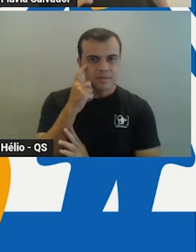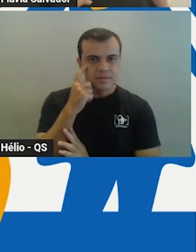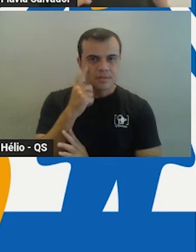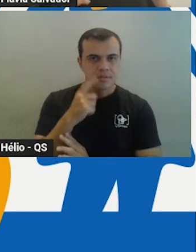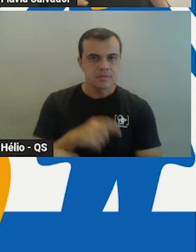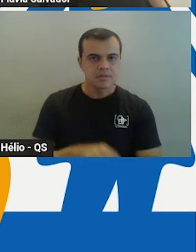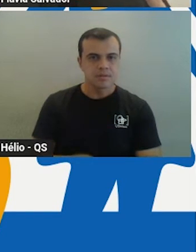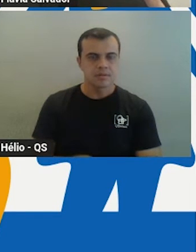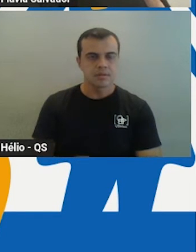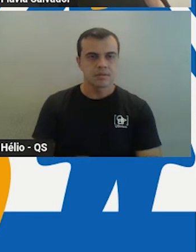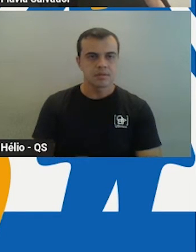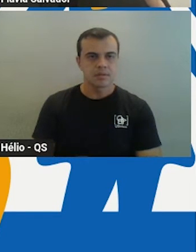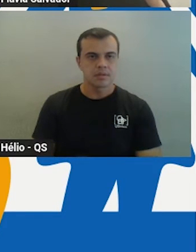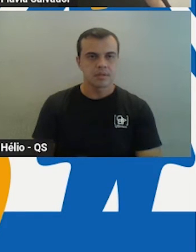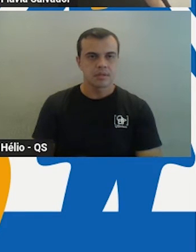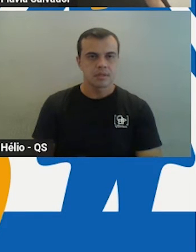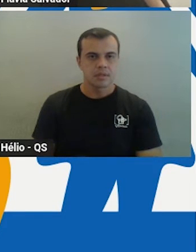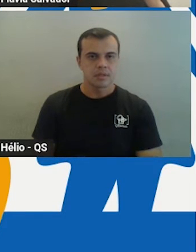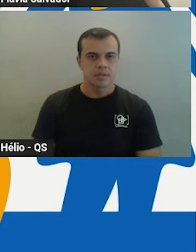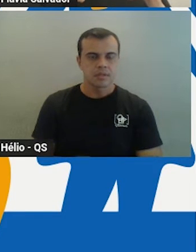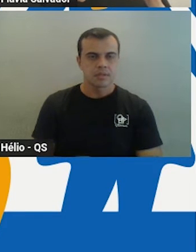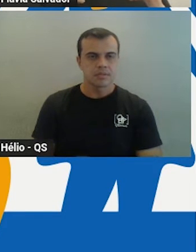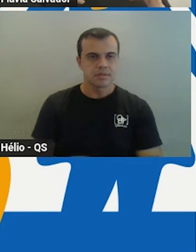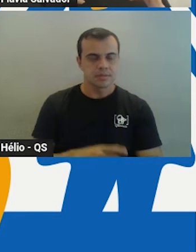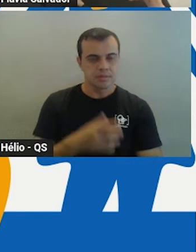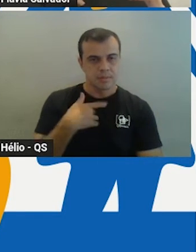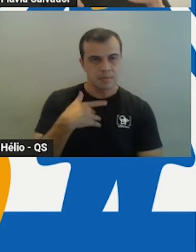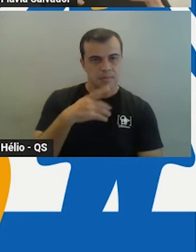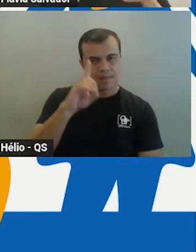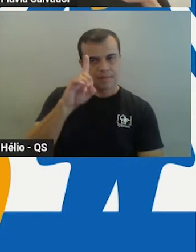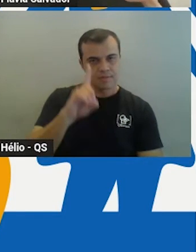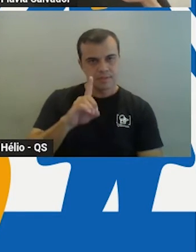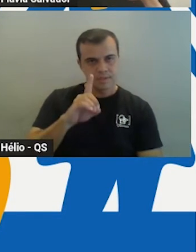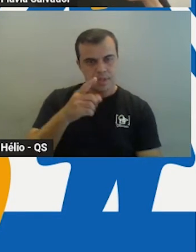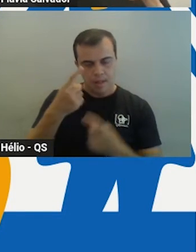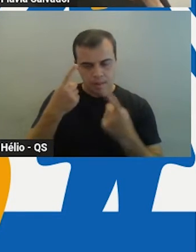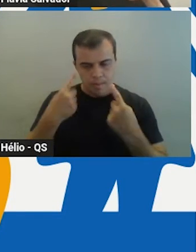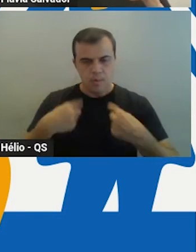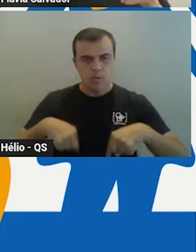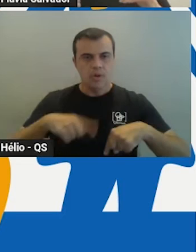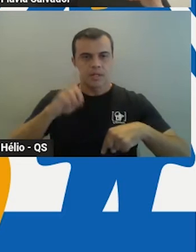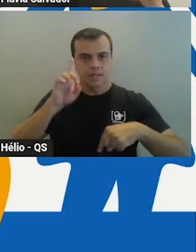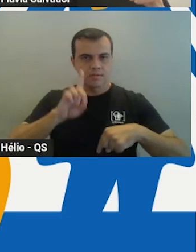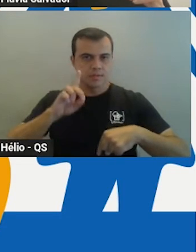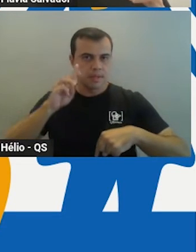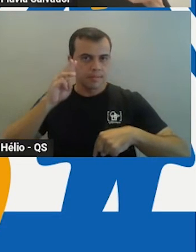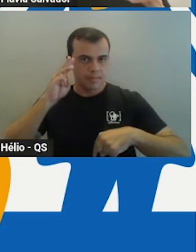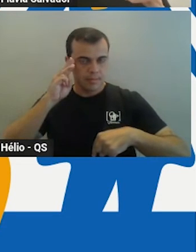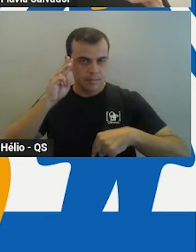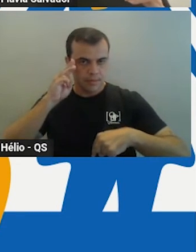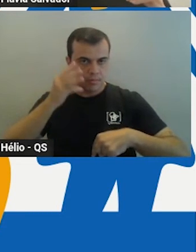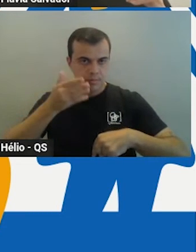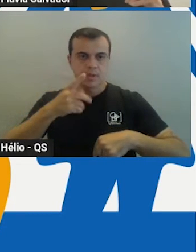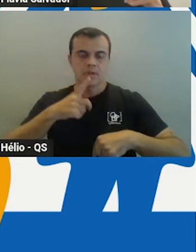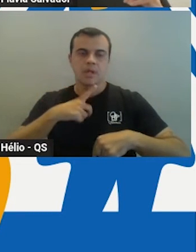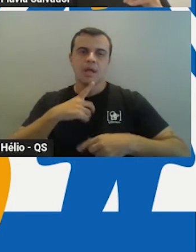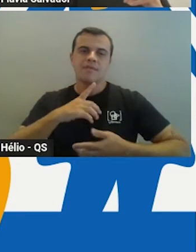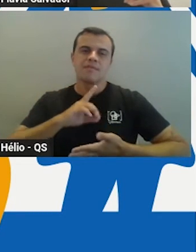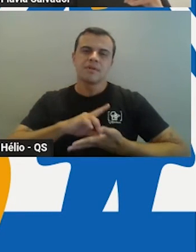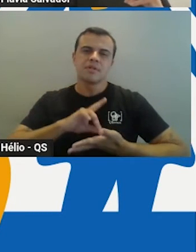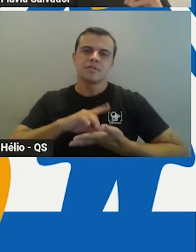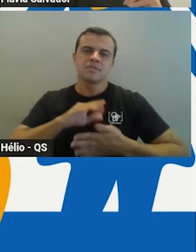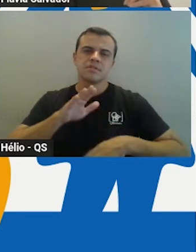participantes pensarem sobre as deficiências motoras e as deficiências intelectuais. Nesse daqui, na verdade, talvez